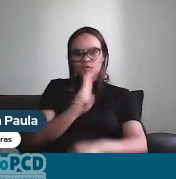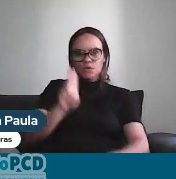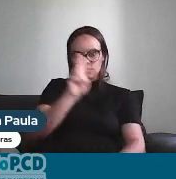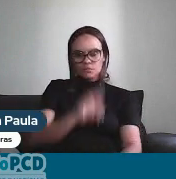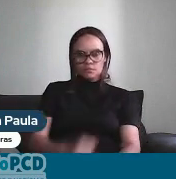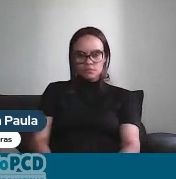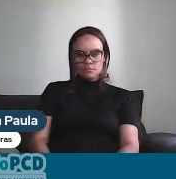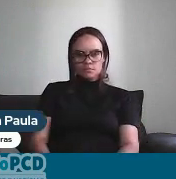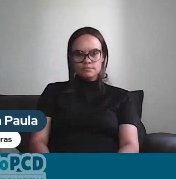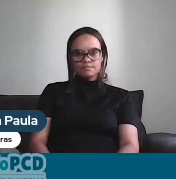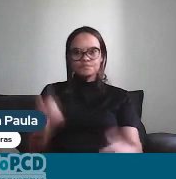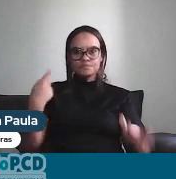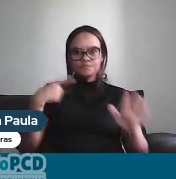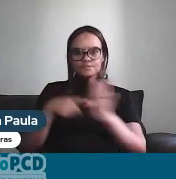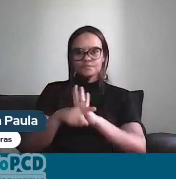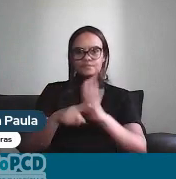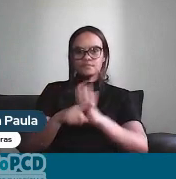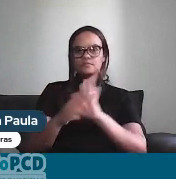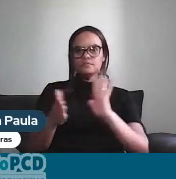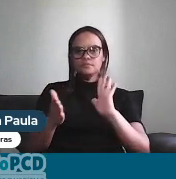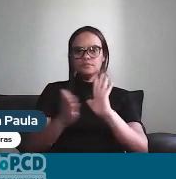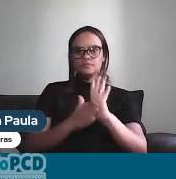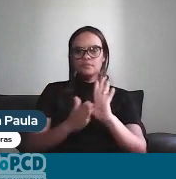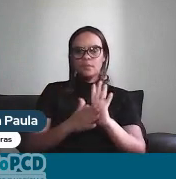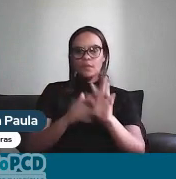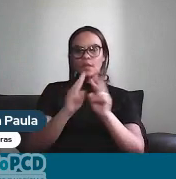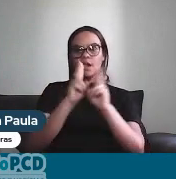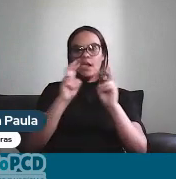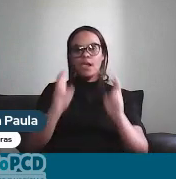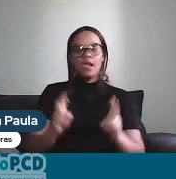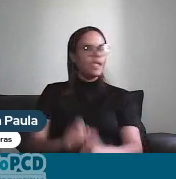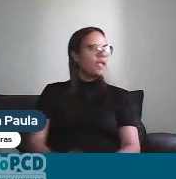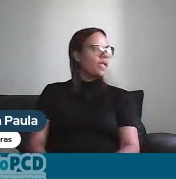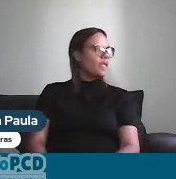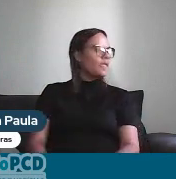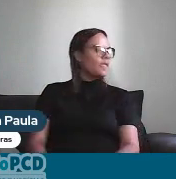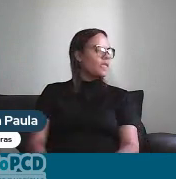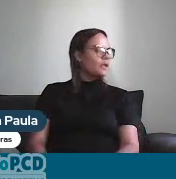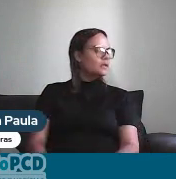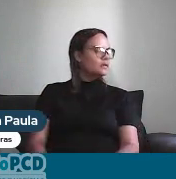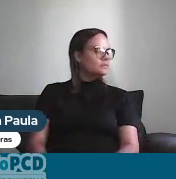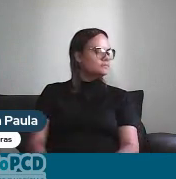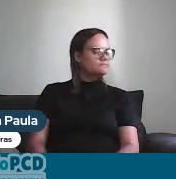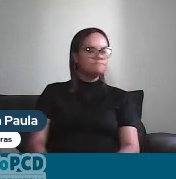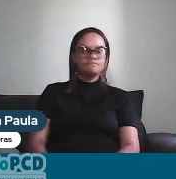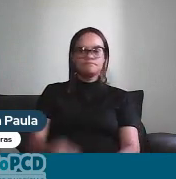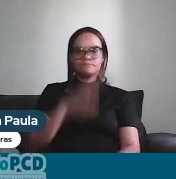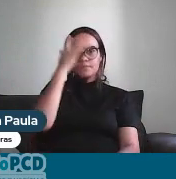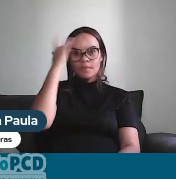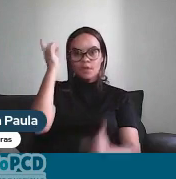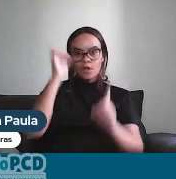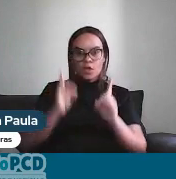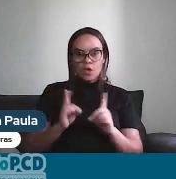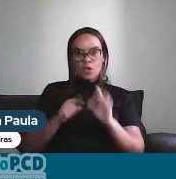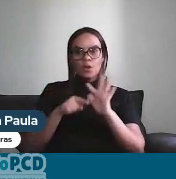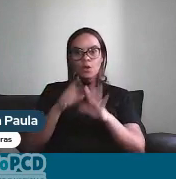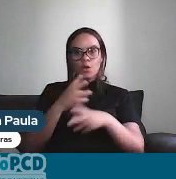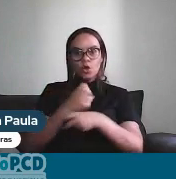as perguntas propostas sobre a estatística sobre pessoas com deficiência no censo de